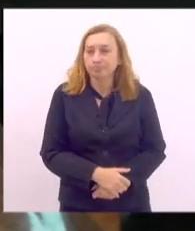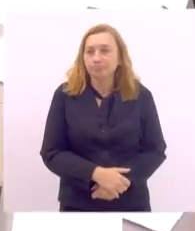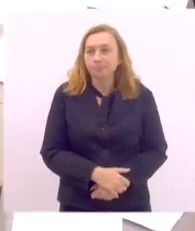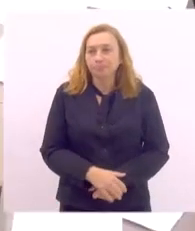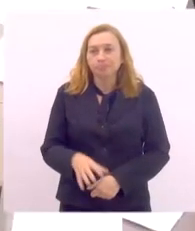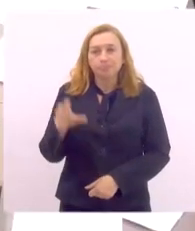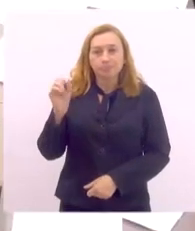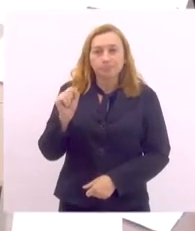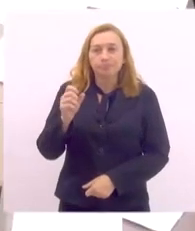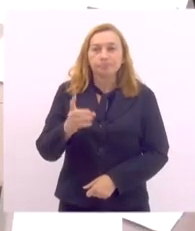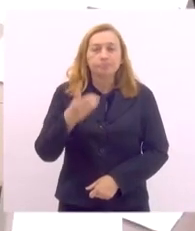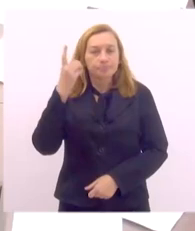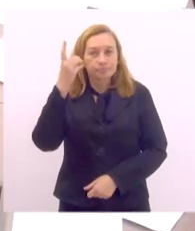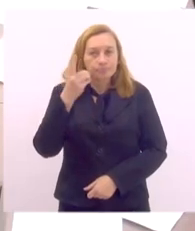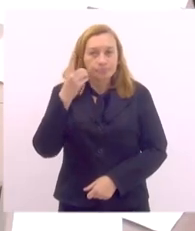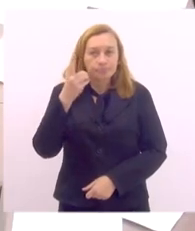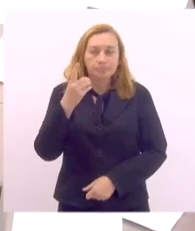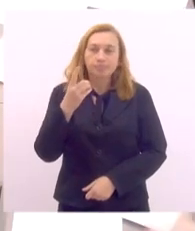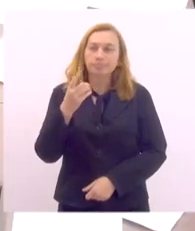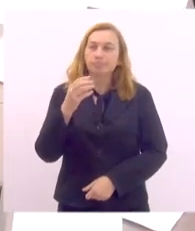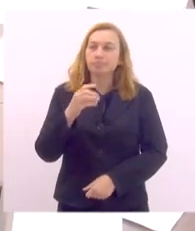ouvir o deputado doutor Serginho.